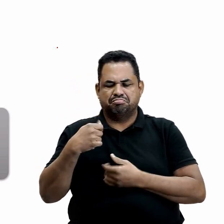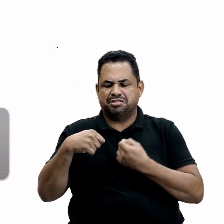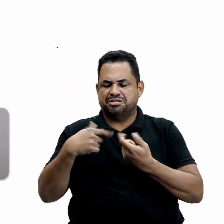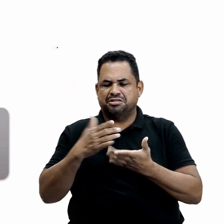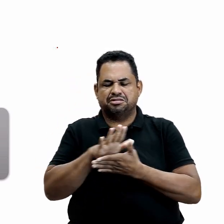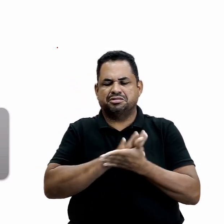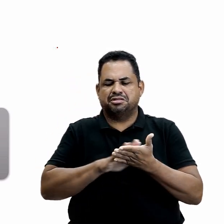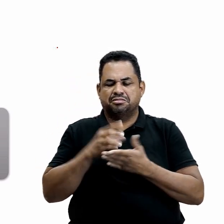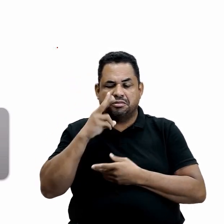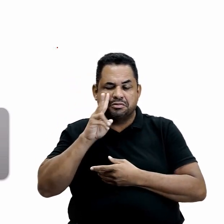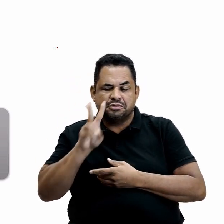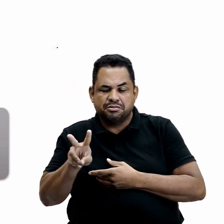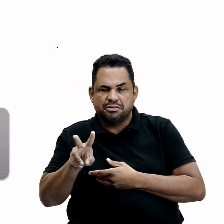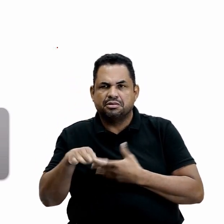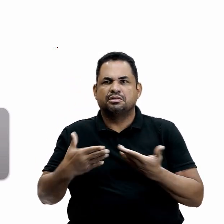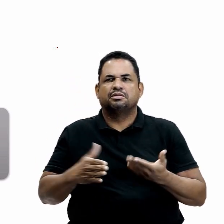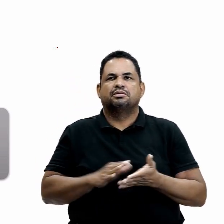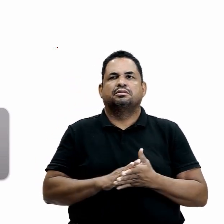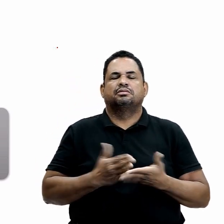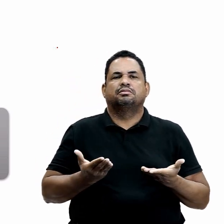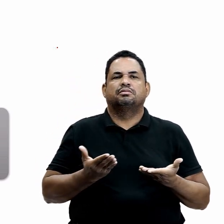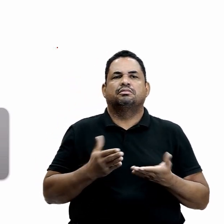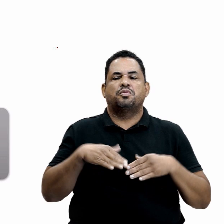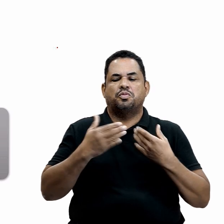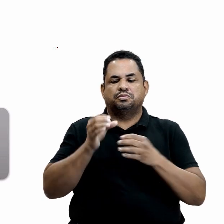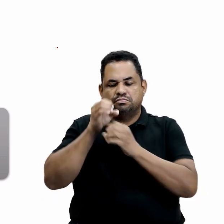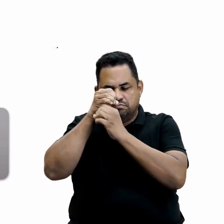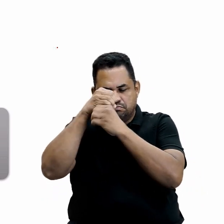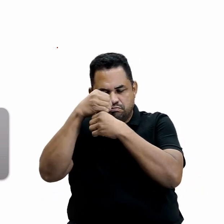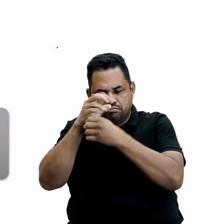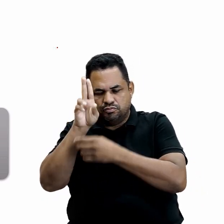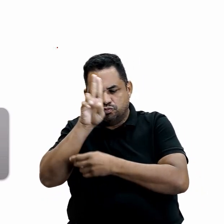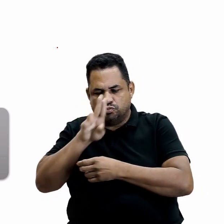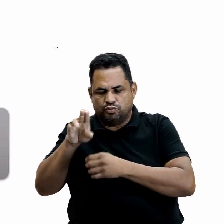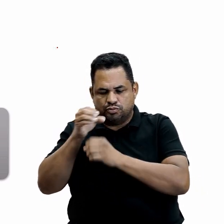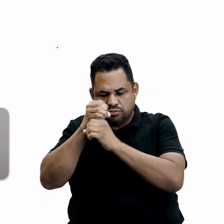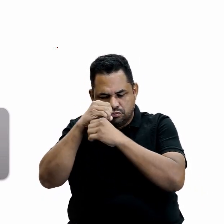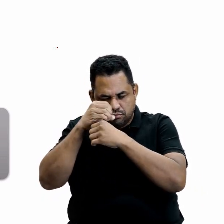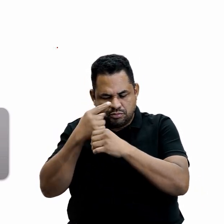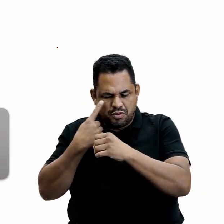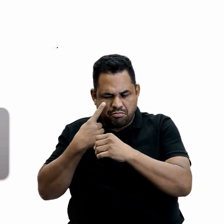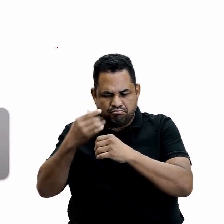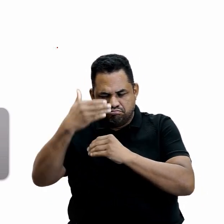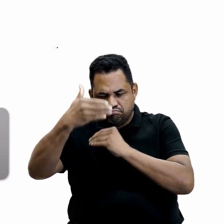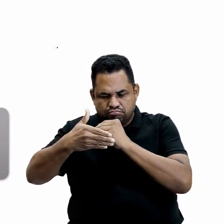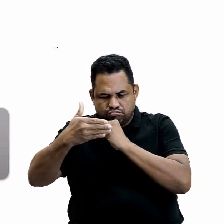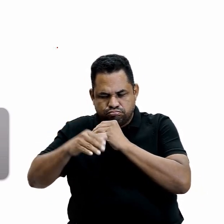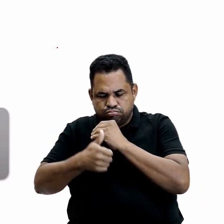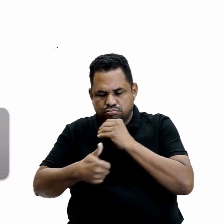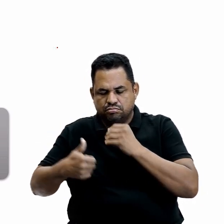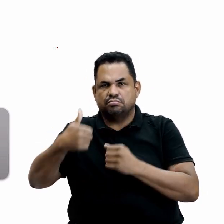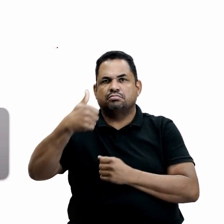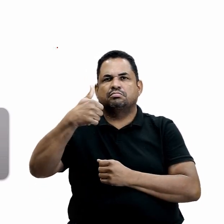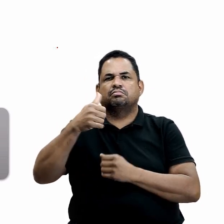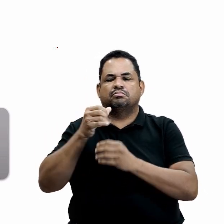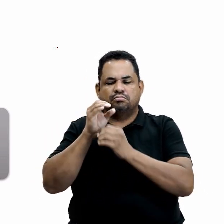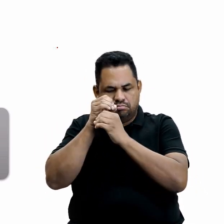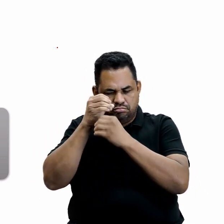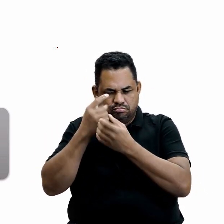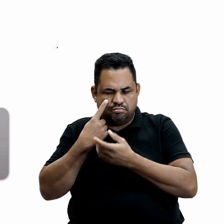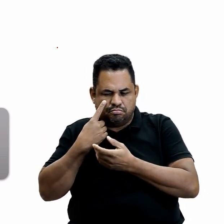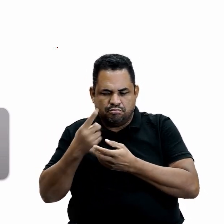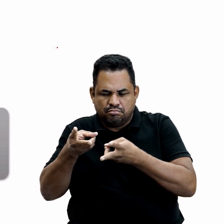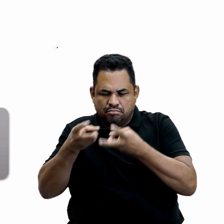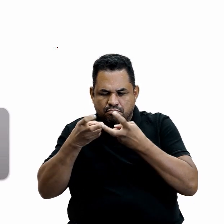você enxergar. Já o microscópico, você precisa de lentes sofisticadas para você